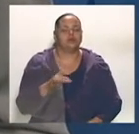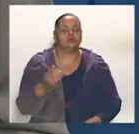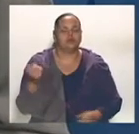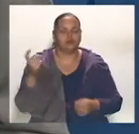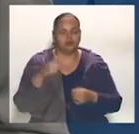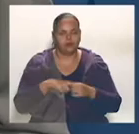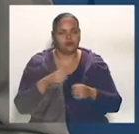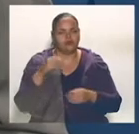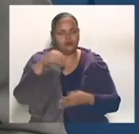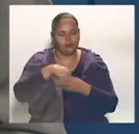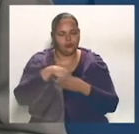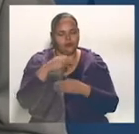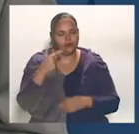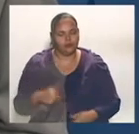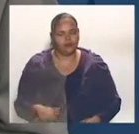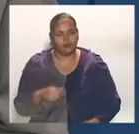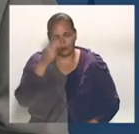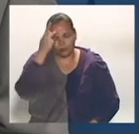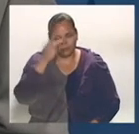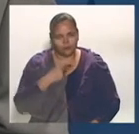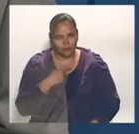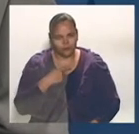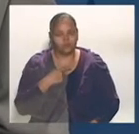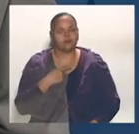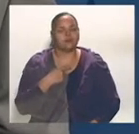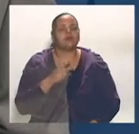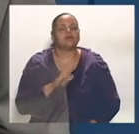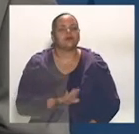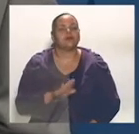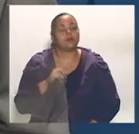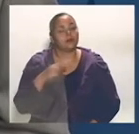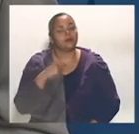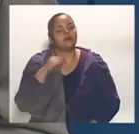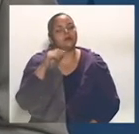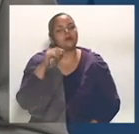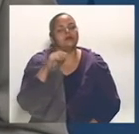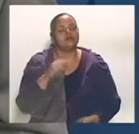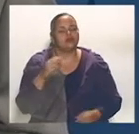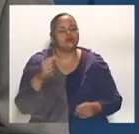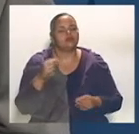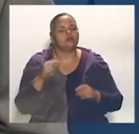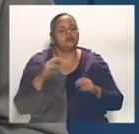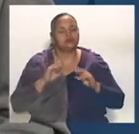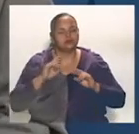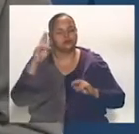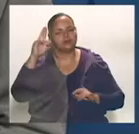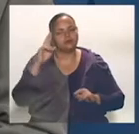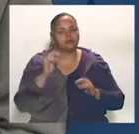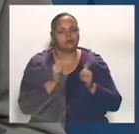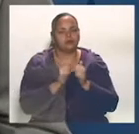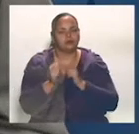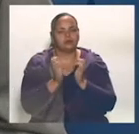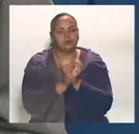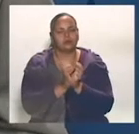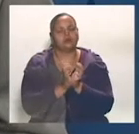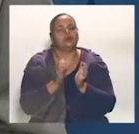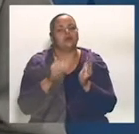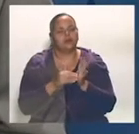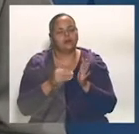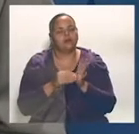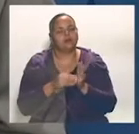uma reeleição, responsabilização pessoal dos cartolas na gestão dos clubes, limite de gastos